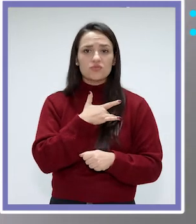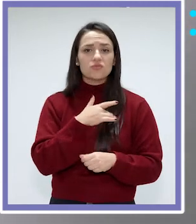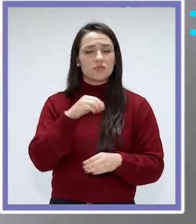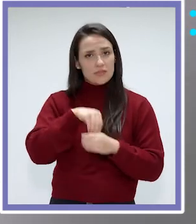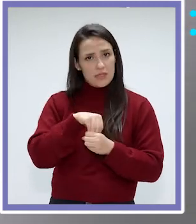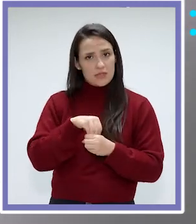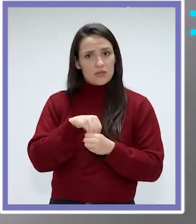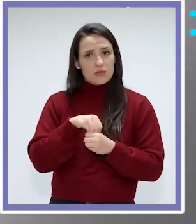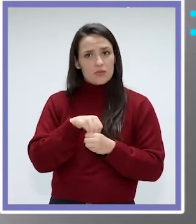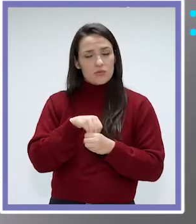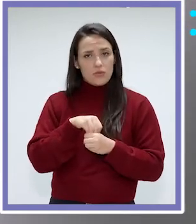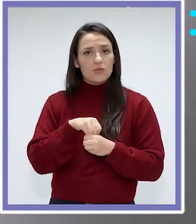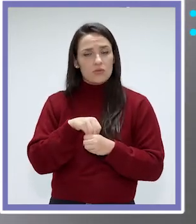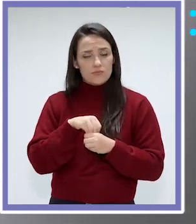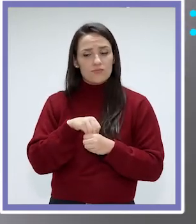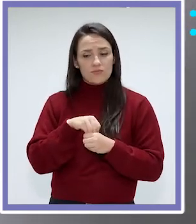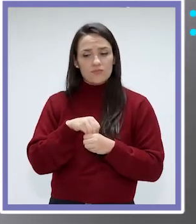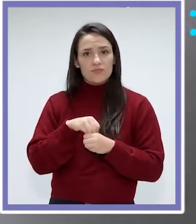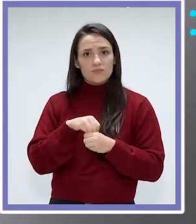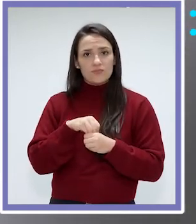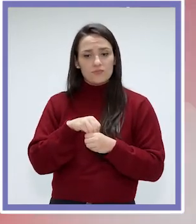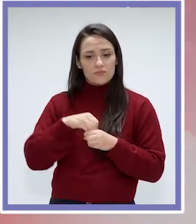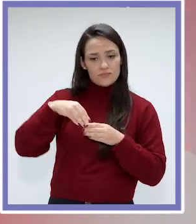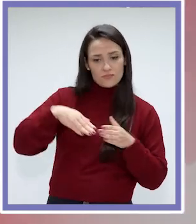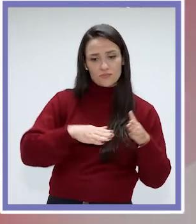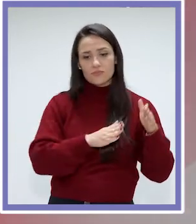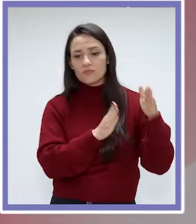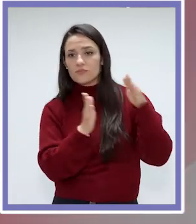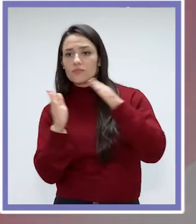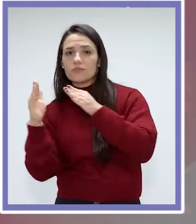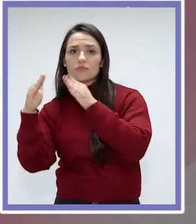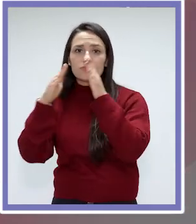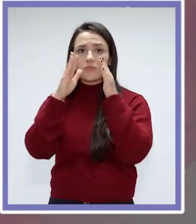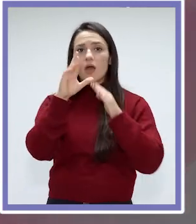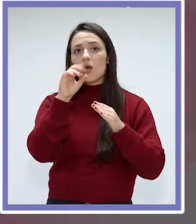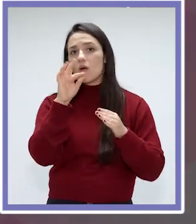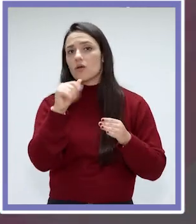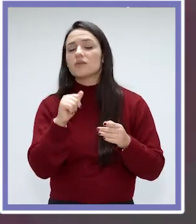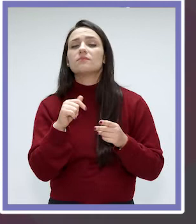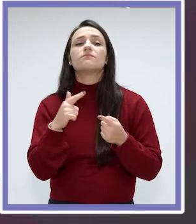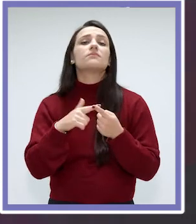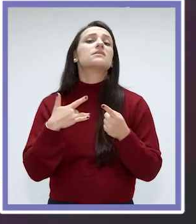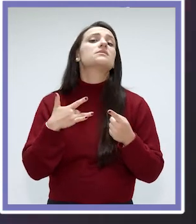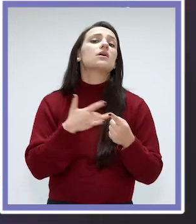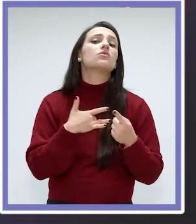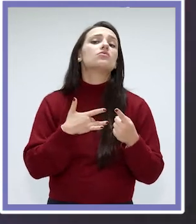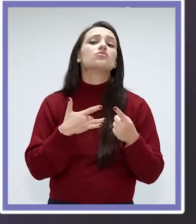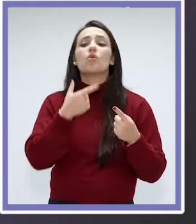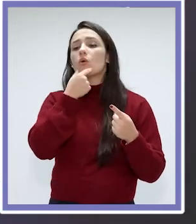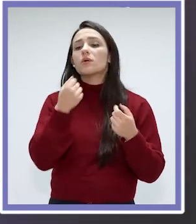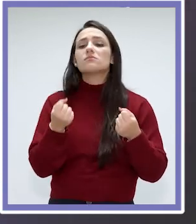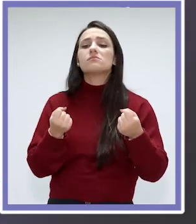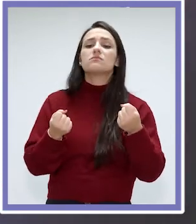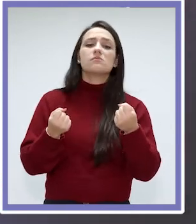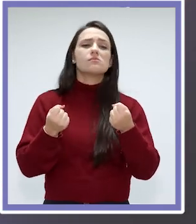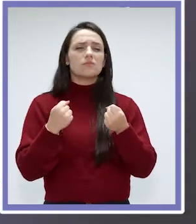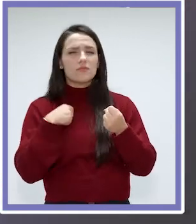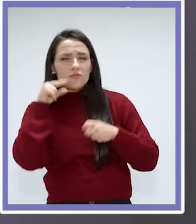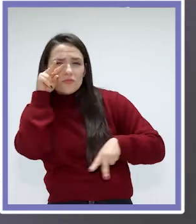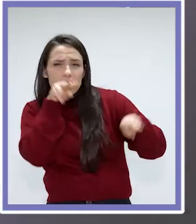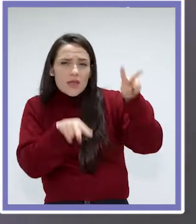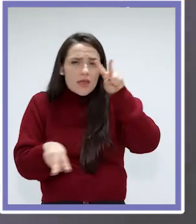você perguntou inicialmente, de questões desde, por exemplo, da saúde do caminhoneiro, da equidade